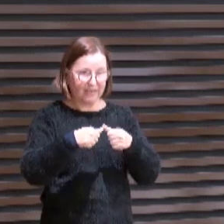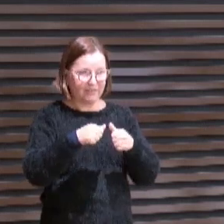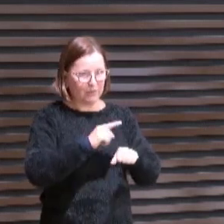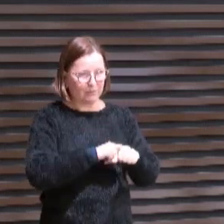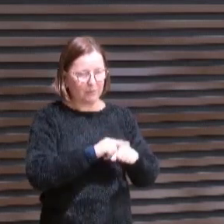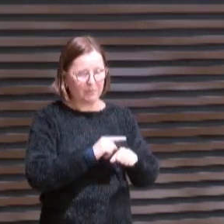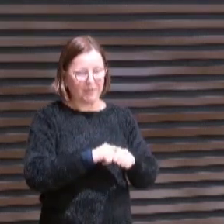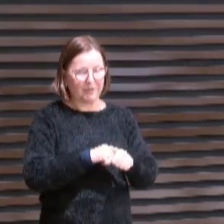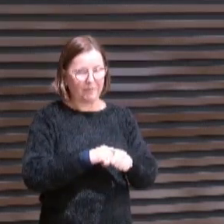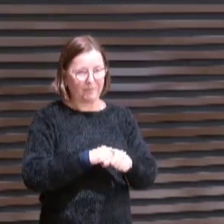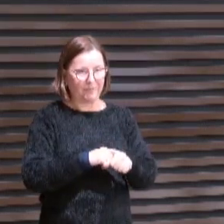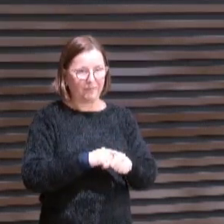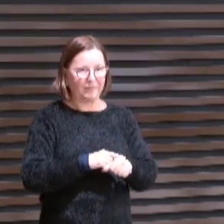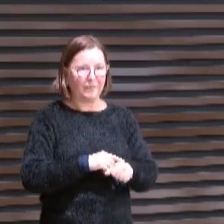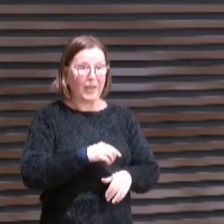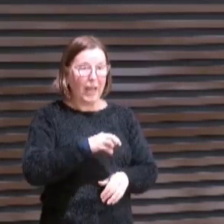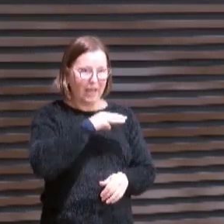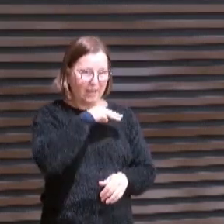27, 38.